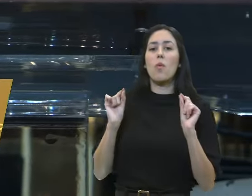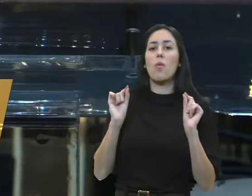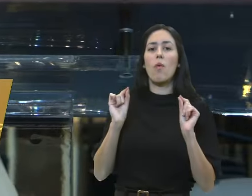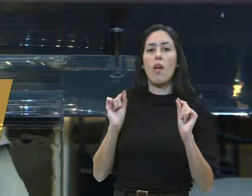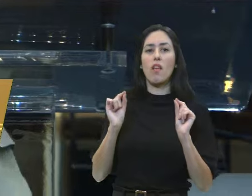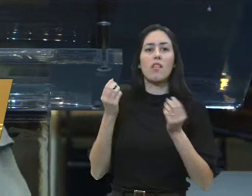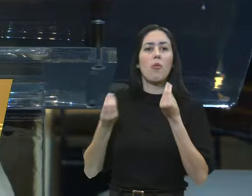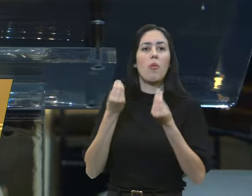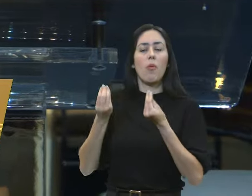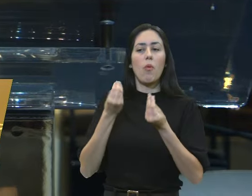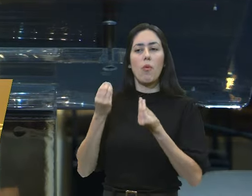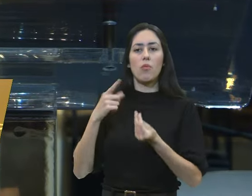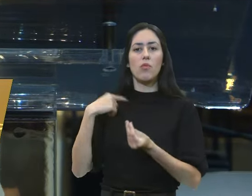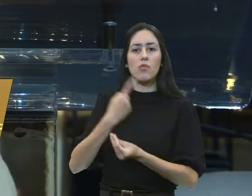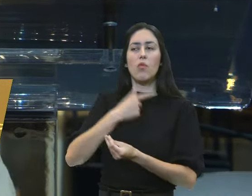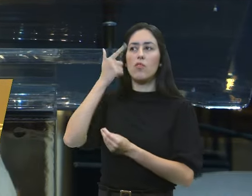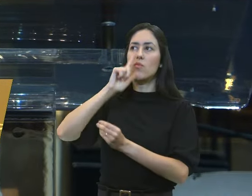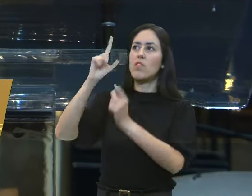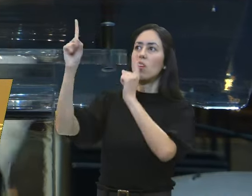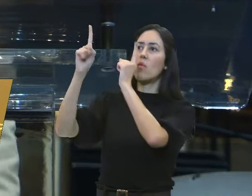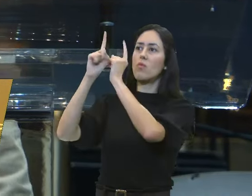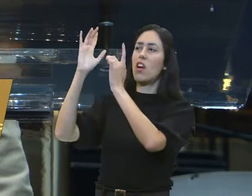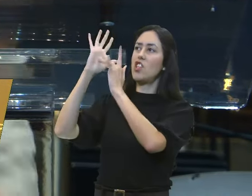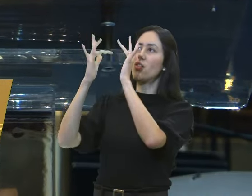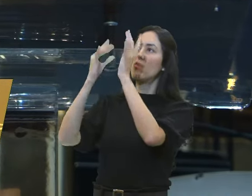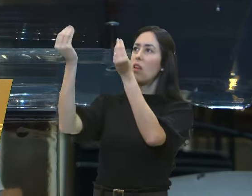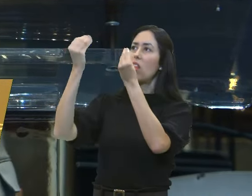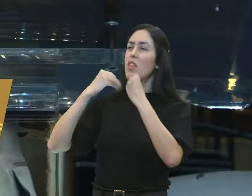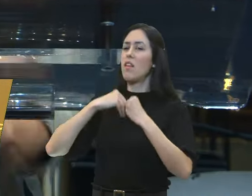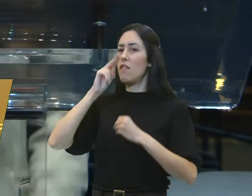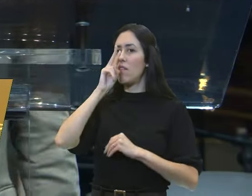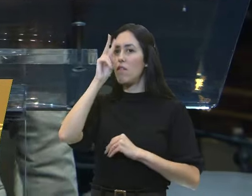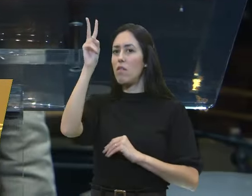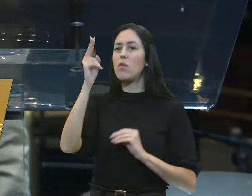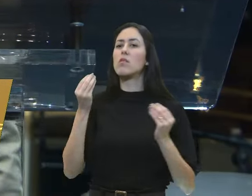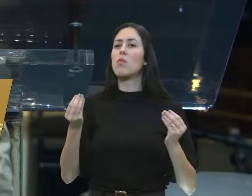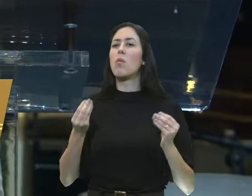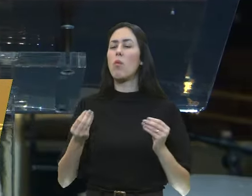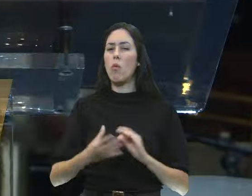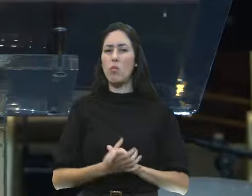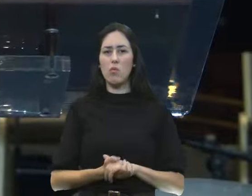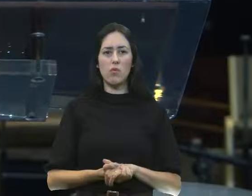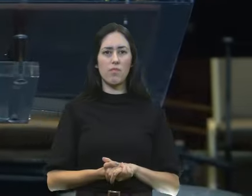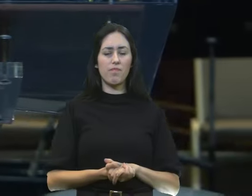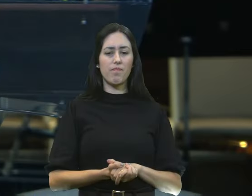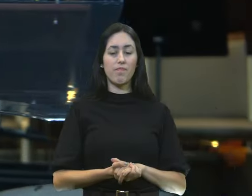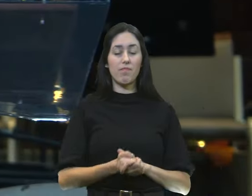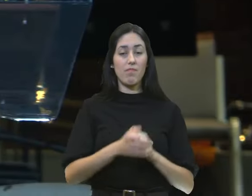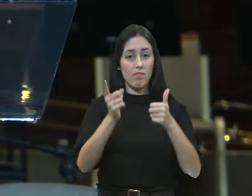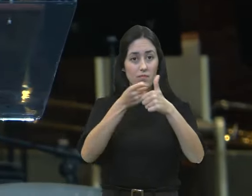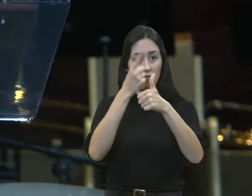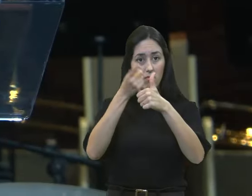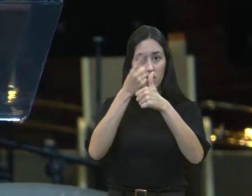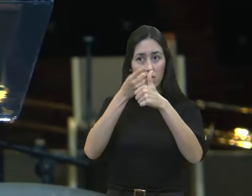nos encontrarmos com Jesus, a força para a fraqueza da nossa vida? Em primeiro lugar,